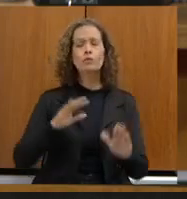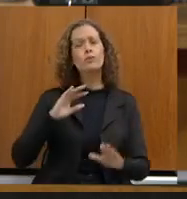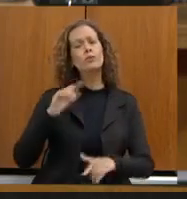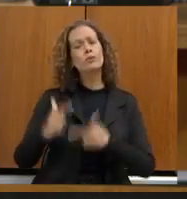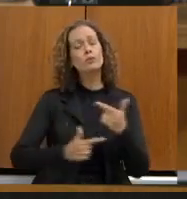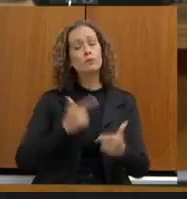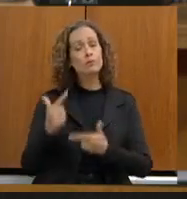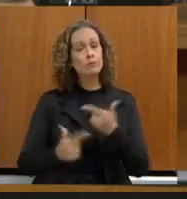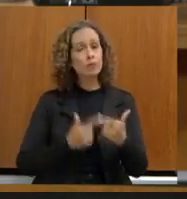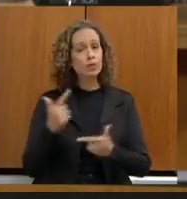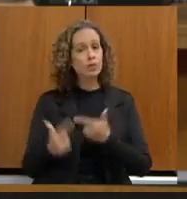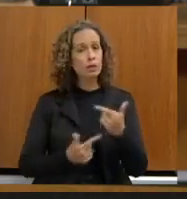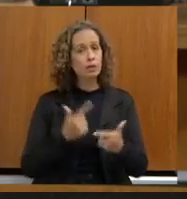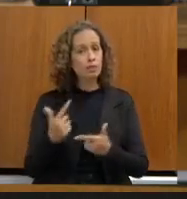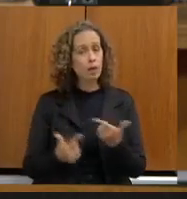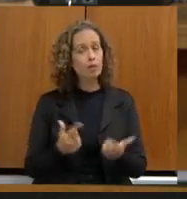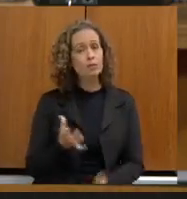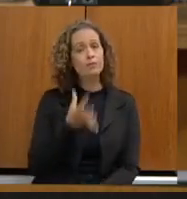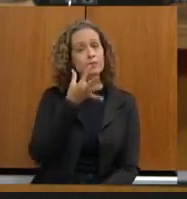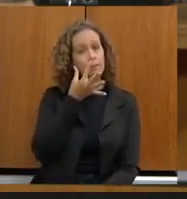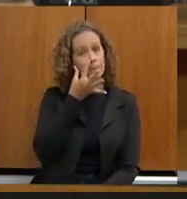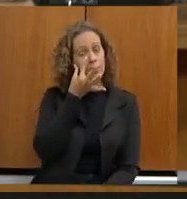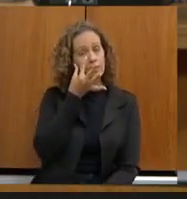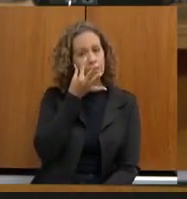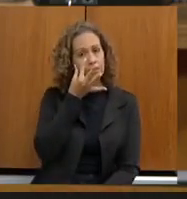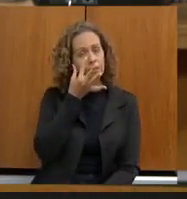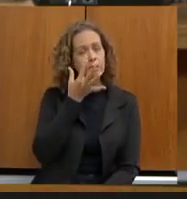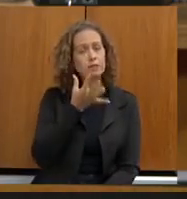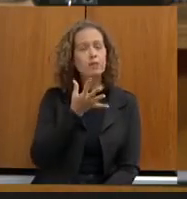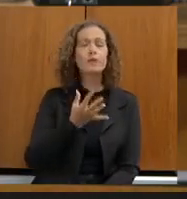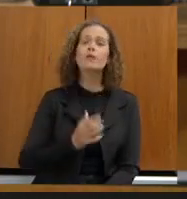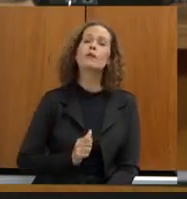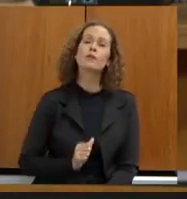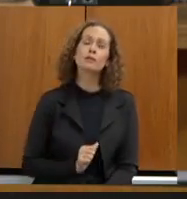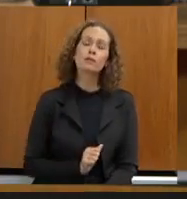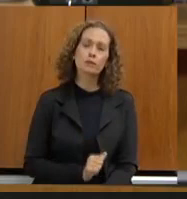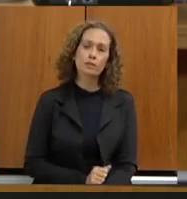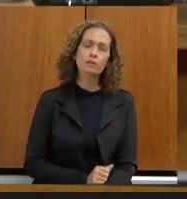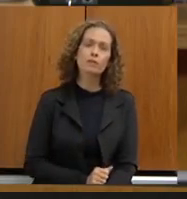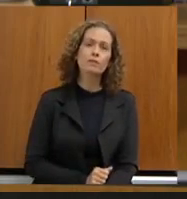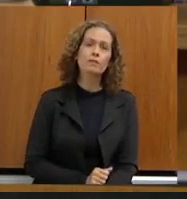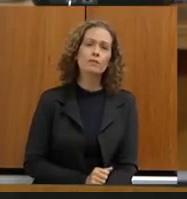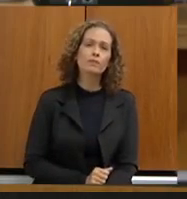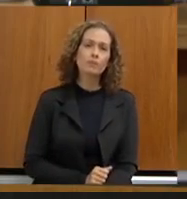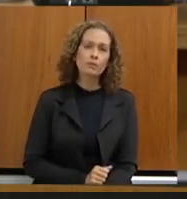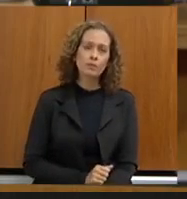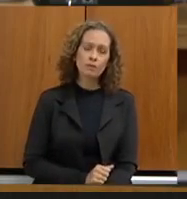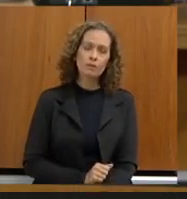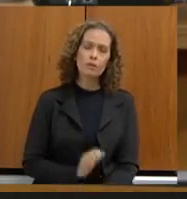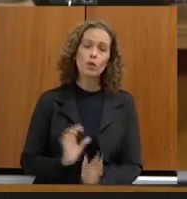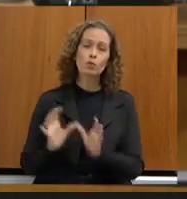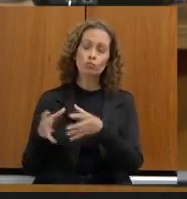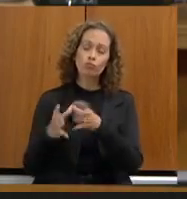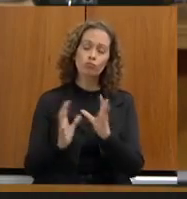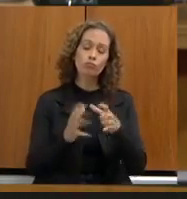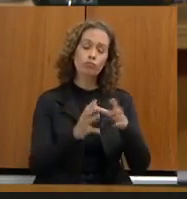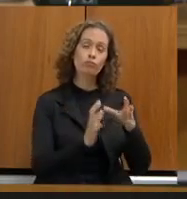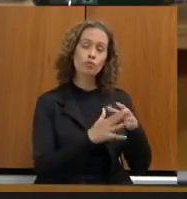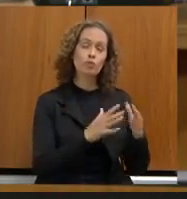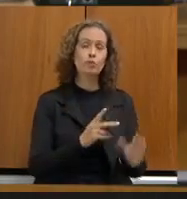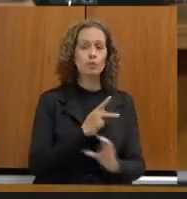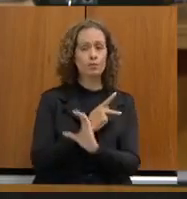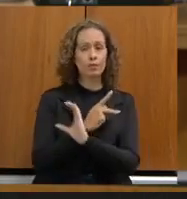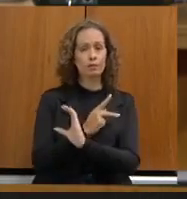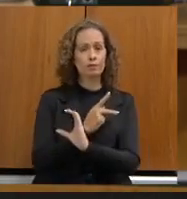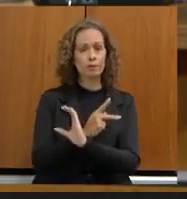de natureza e presenciais pela pelos pelo do âmbito de todos os departamentos e você viu pode